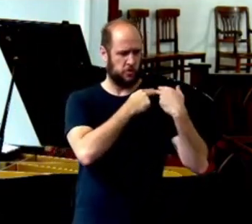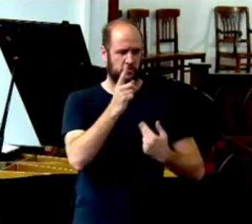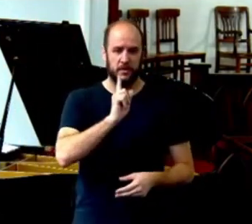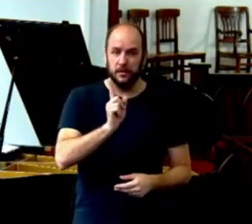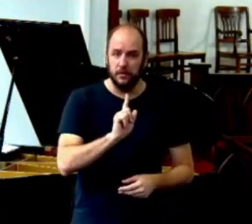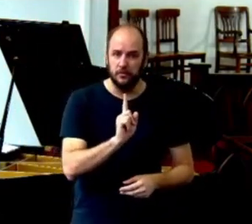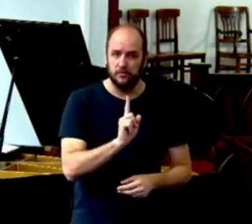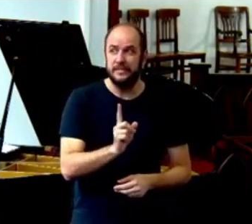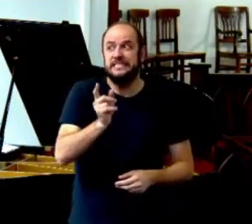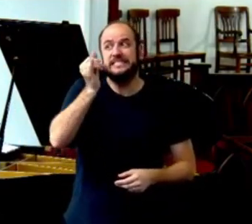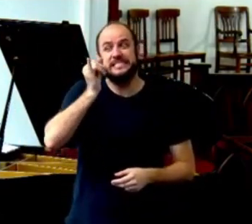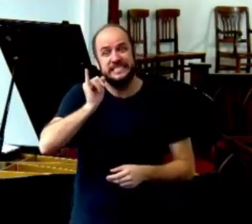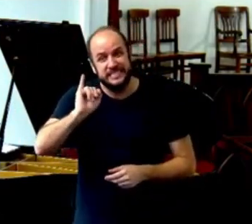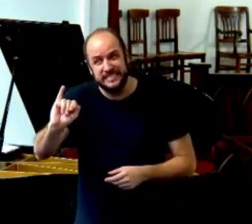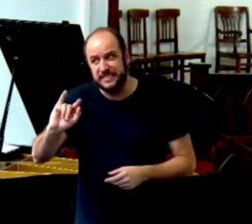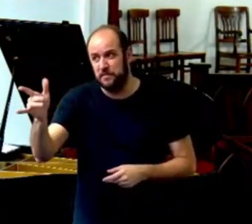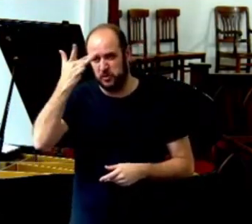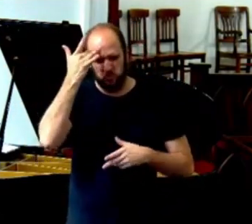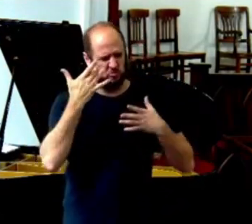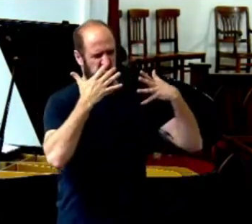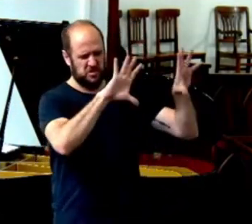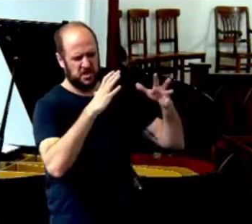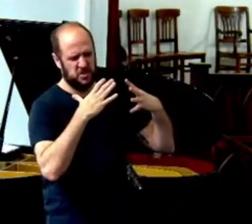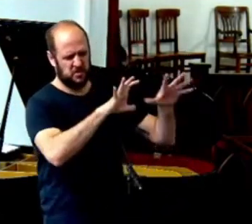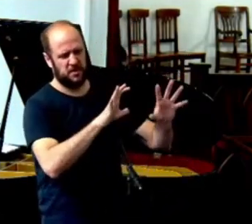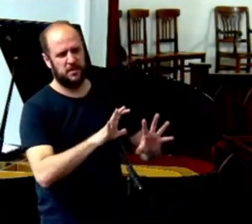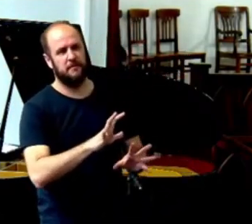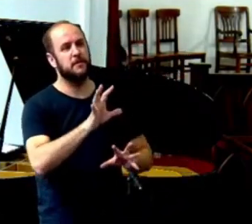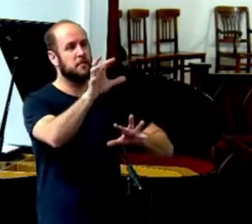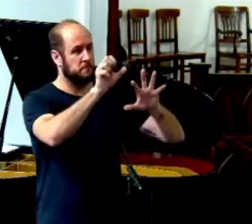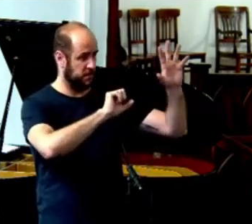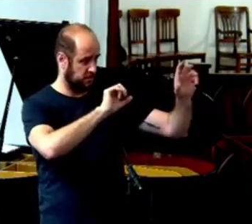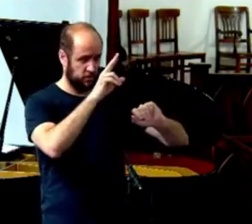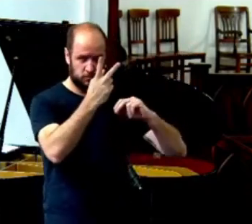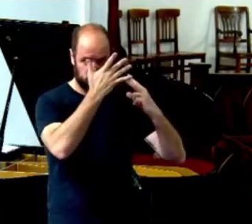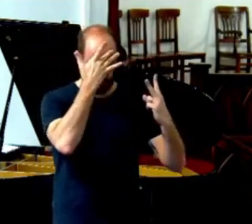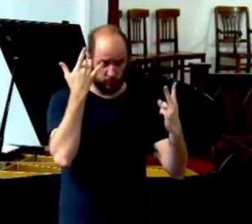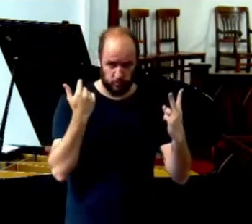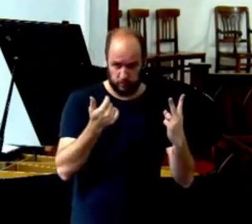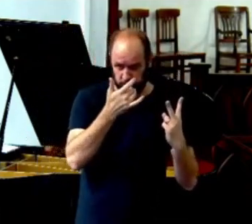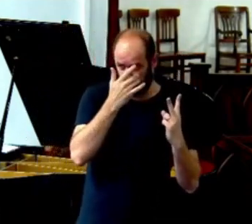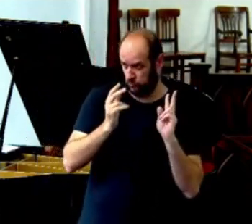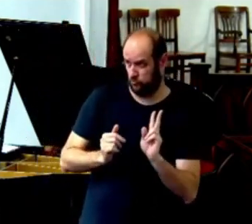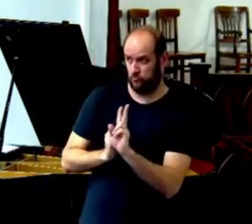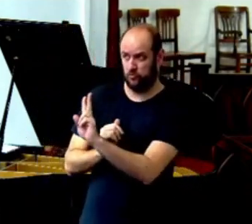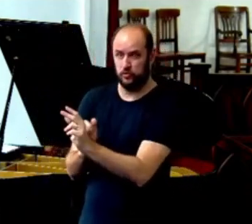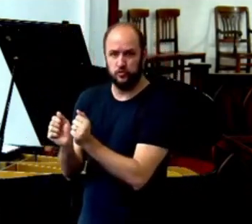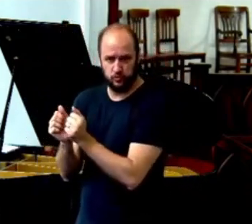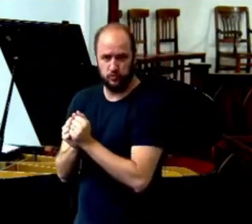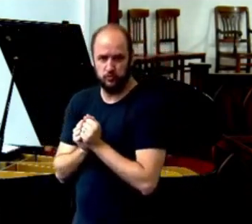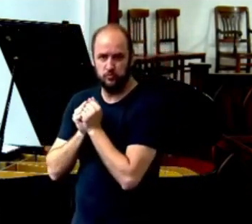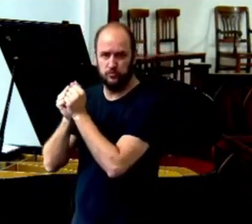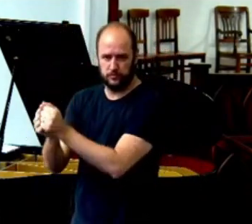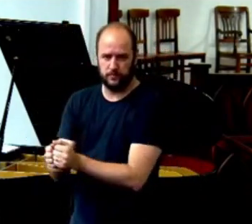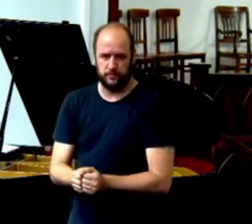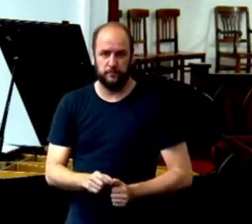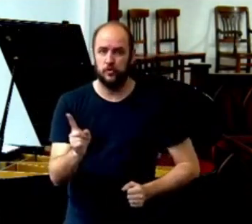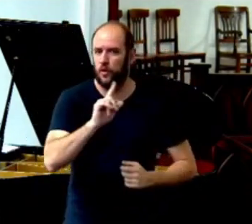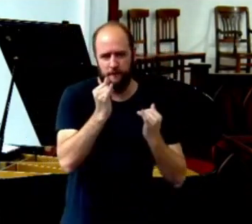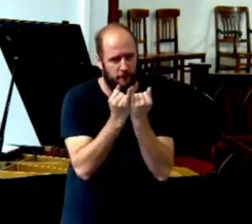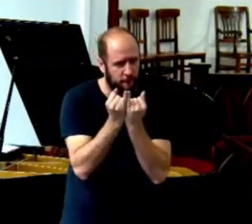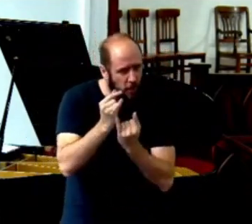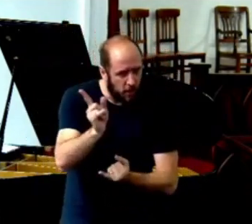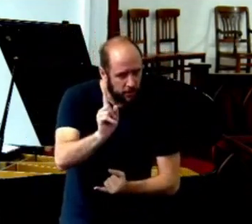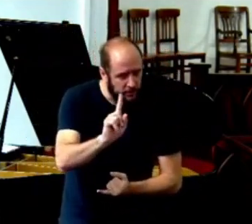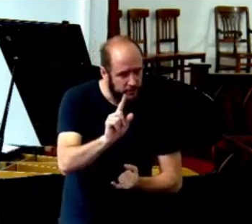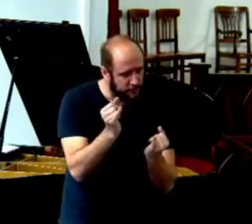Se ele não te ouvir, toma uma ou duas testemunhas piedosas e discretas Não pode ser